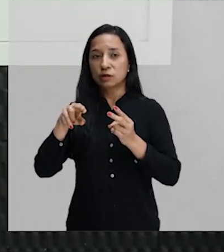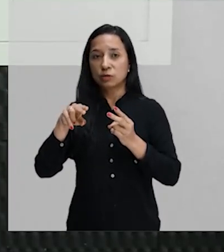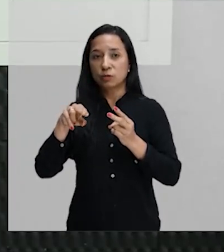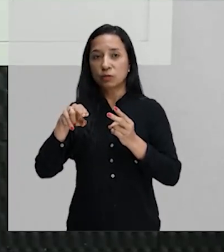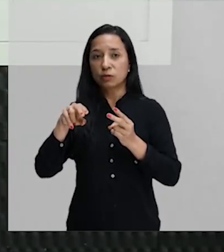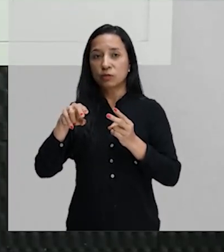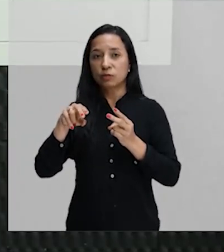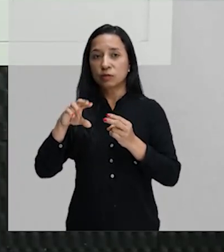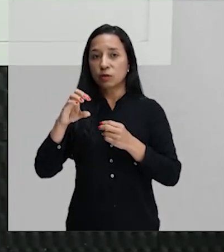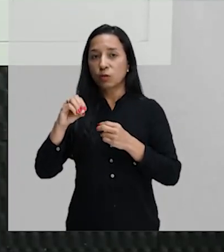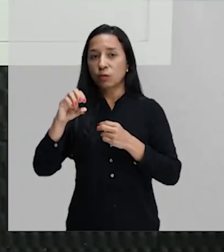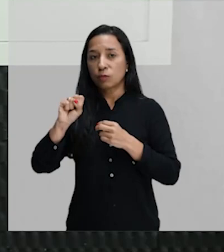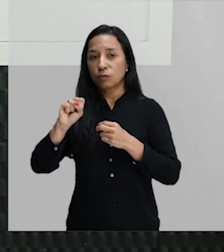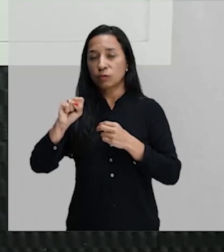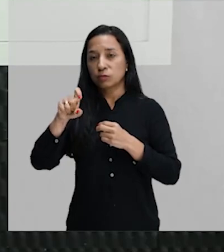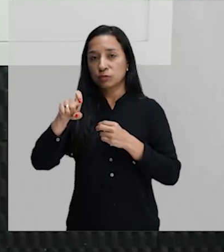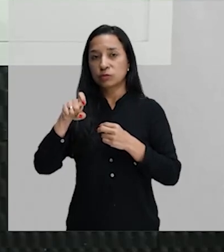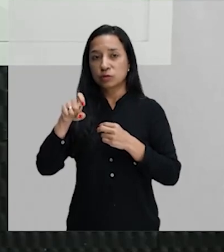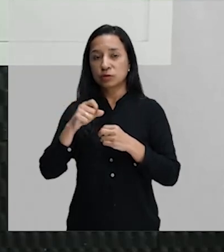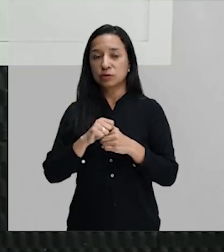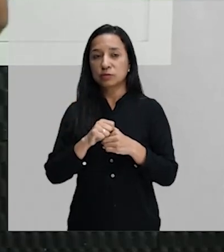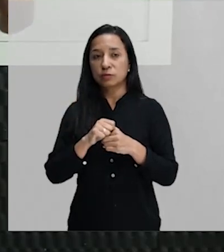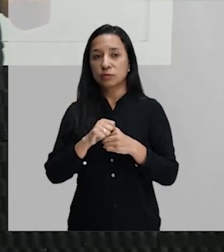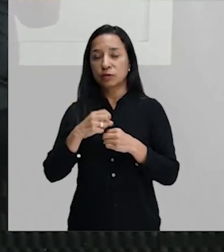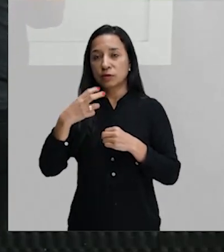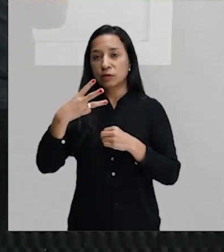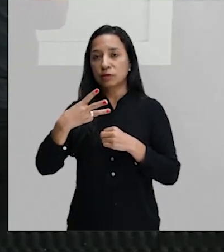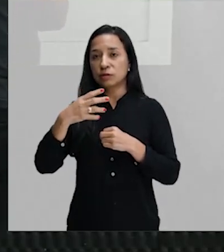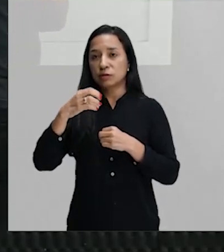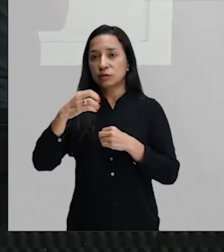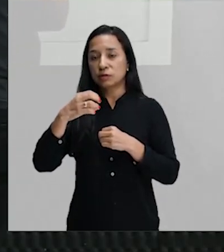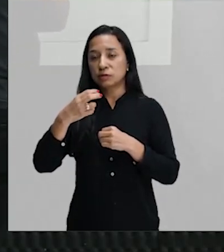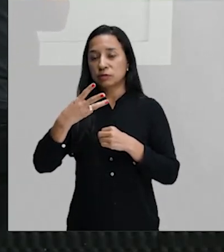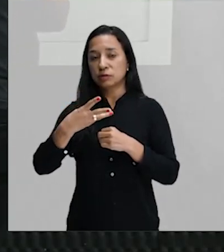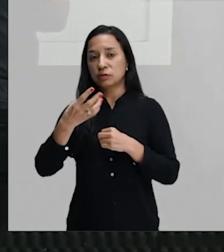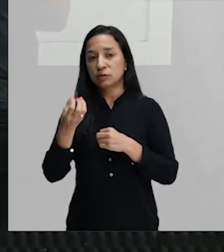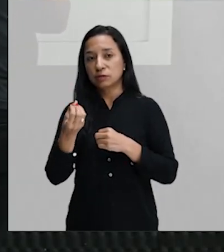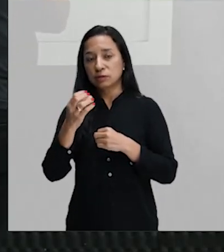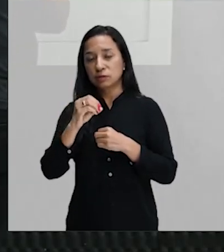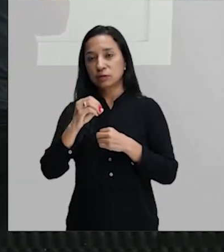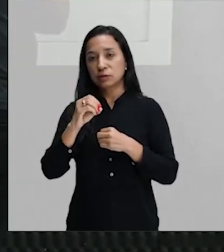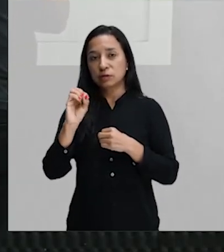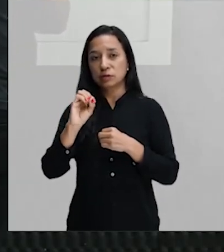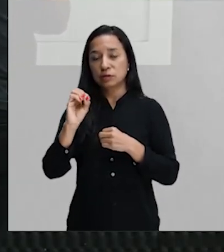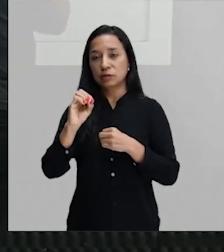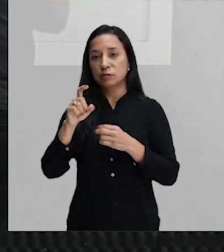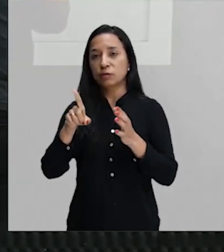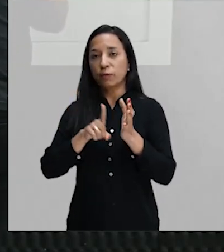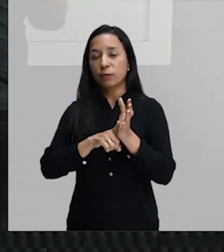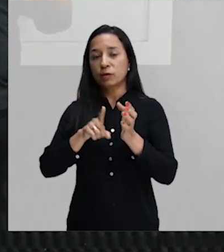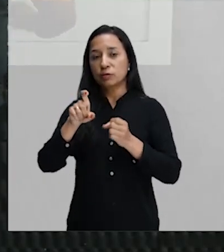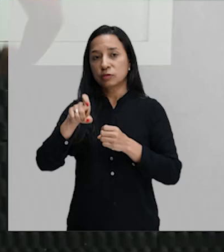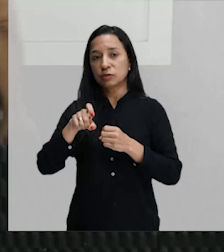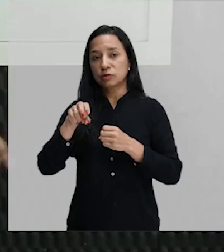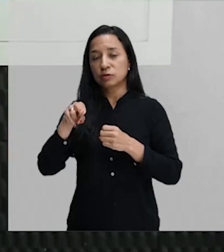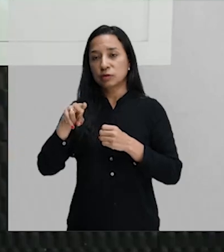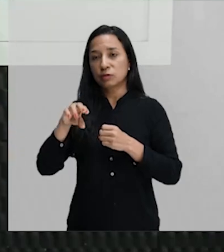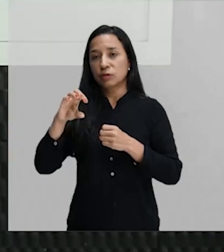Certo? O cosseno de 360 menos x é a mesma coisa do cosseno de